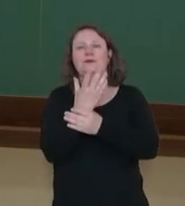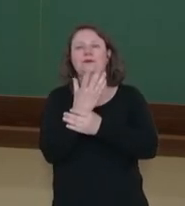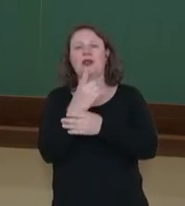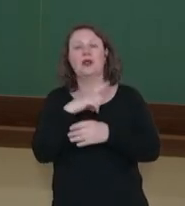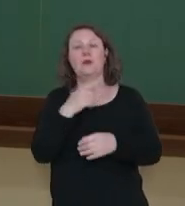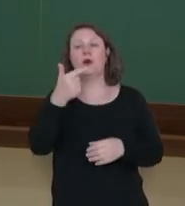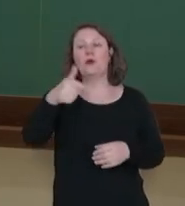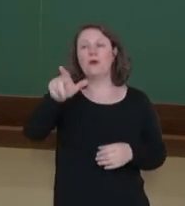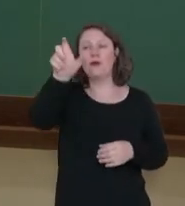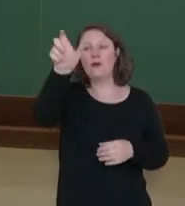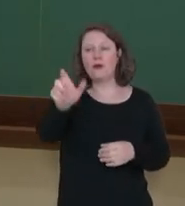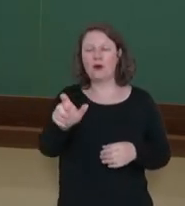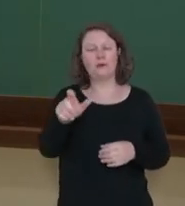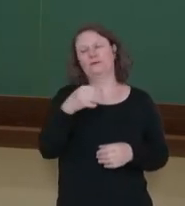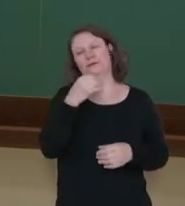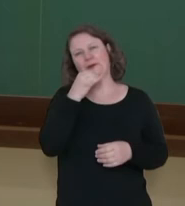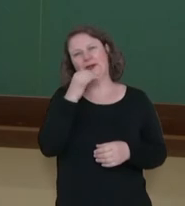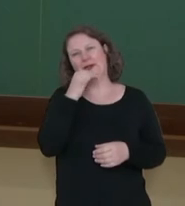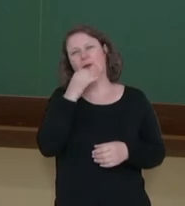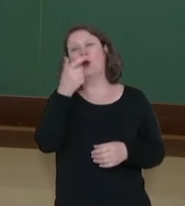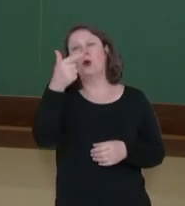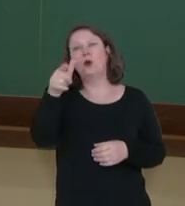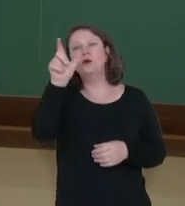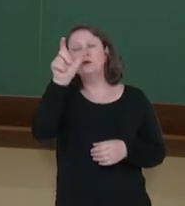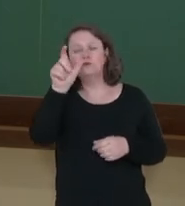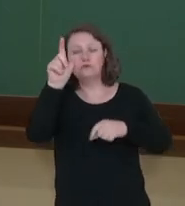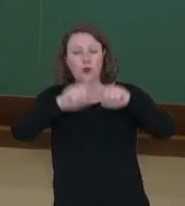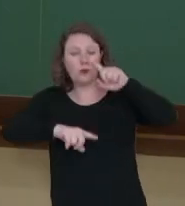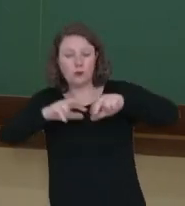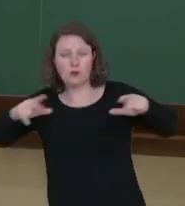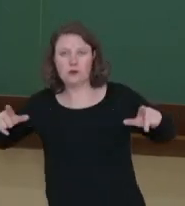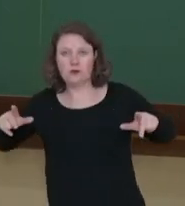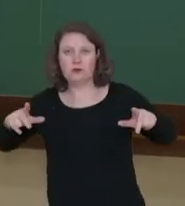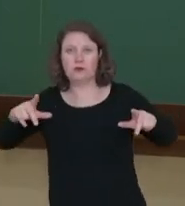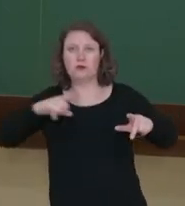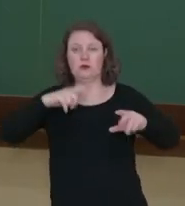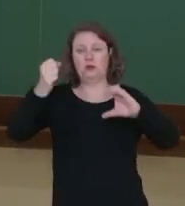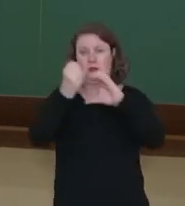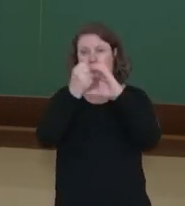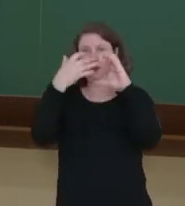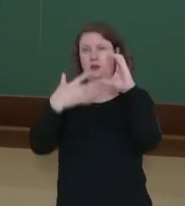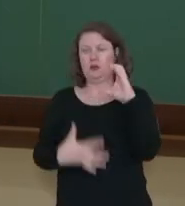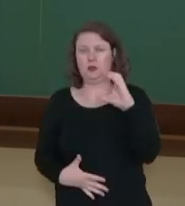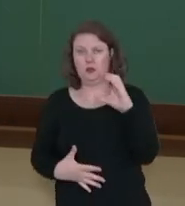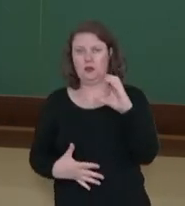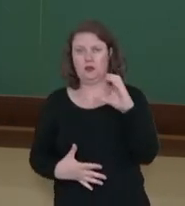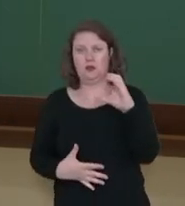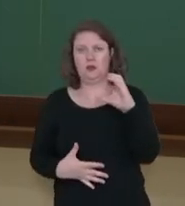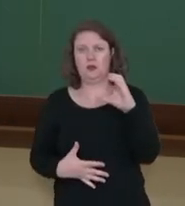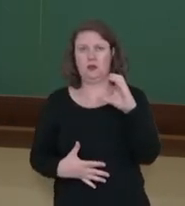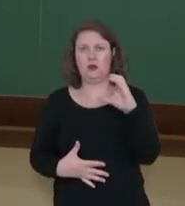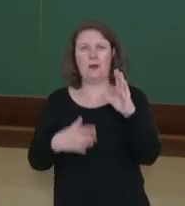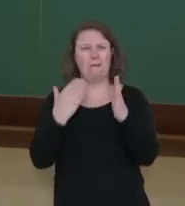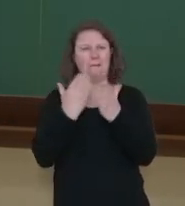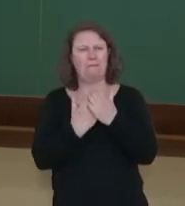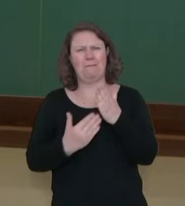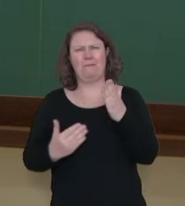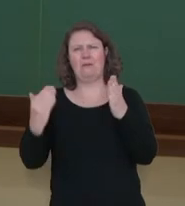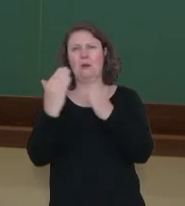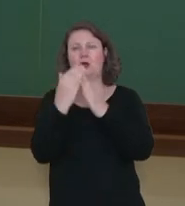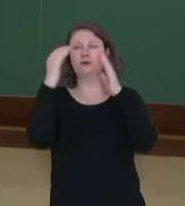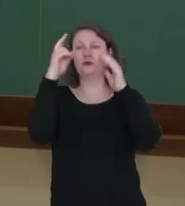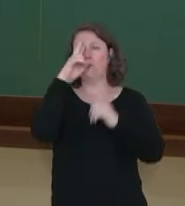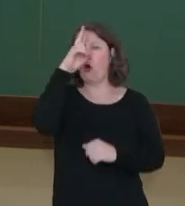indivíduo. E este novo indivíduo, ele vai possuir características que dominaram entre